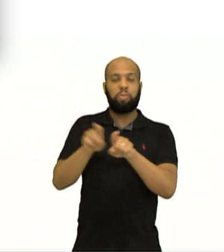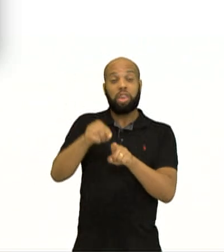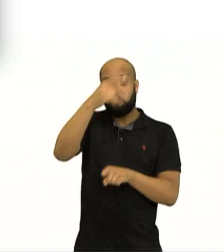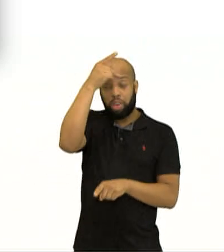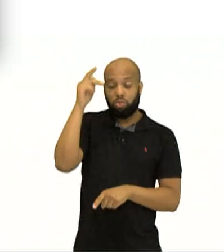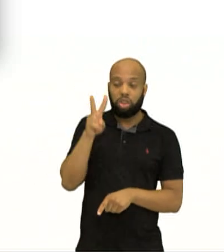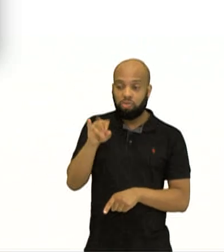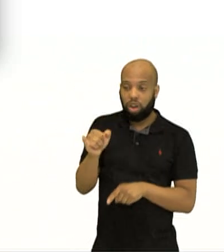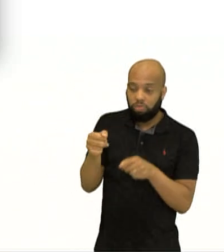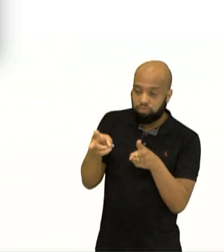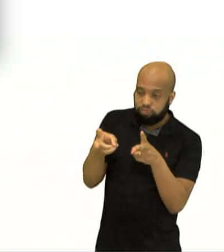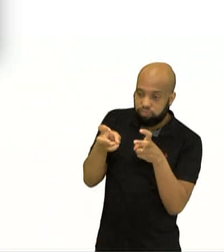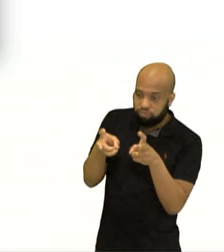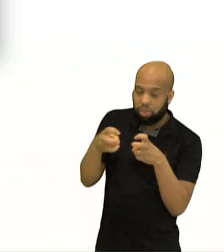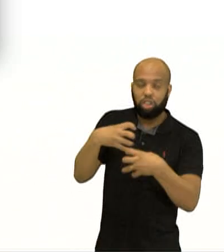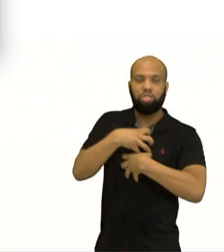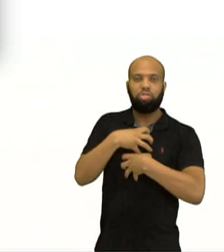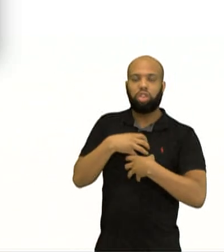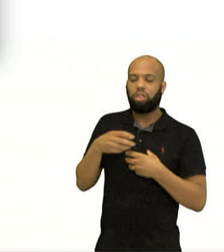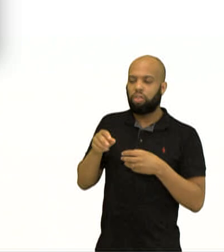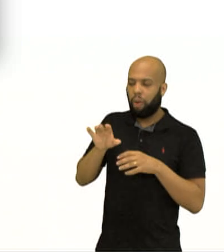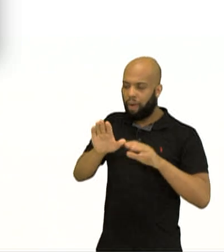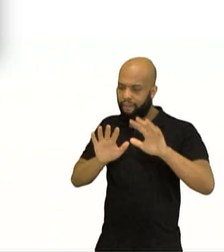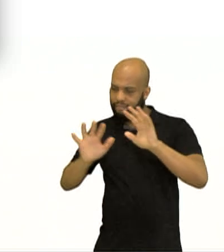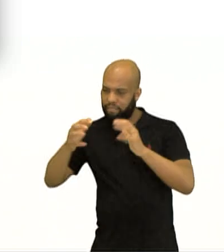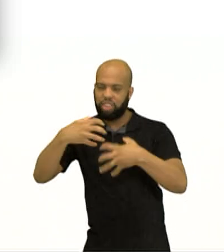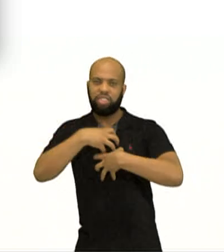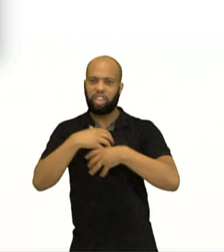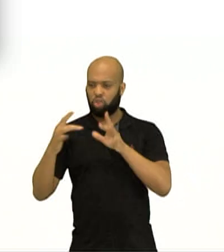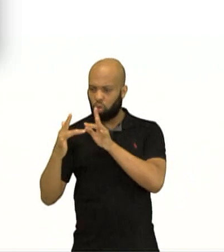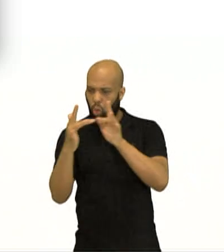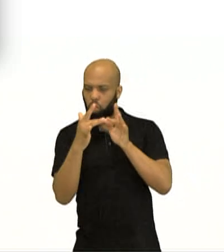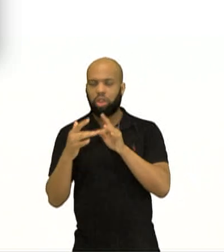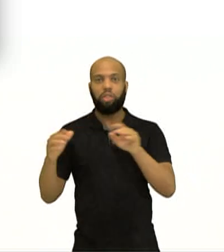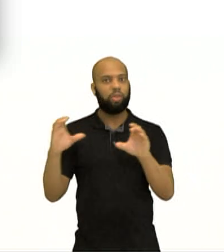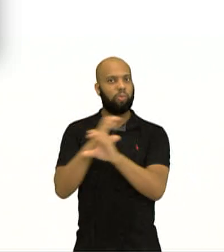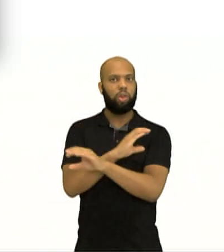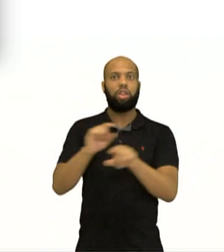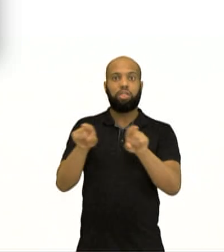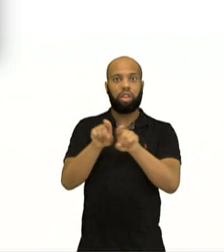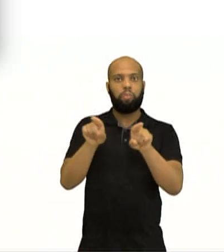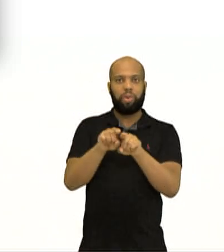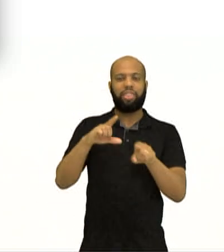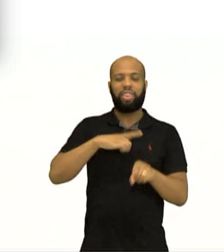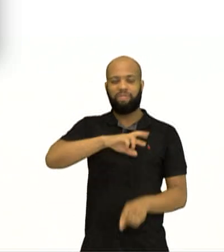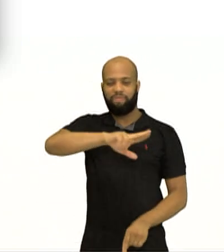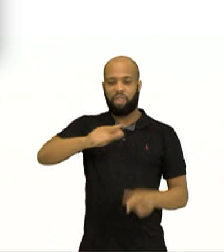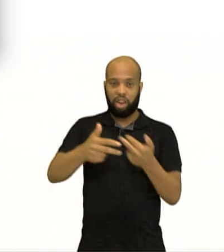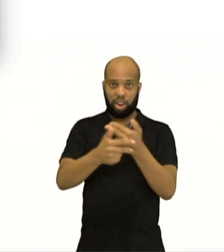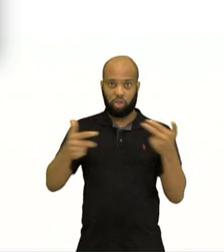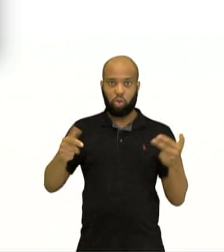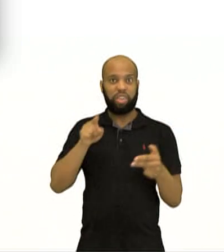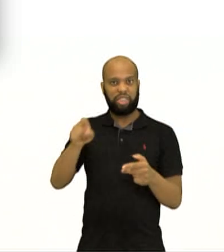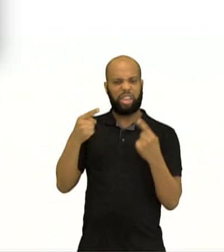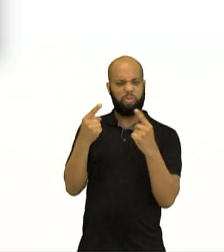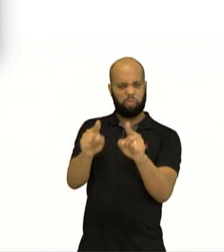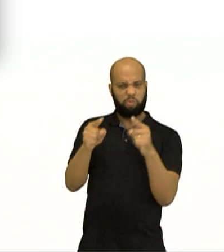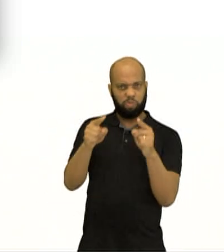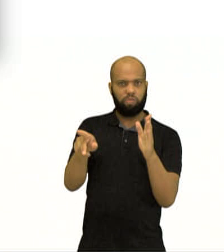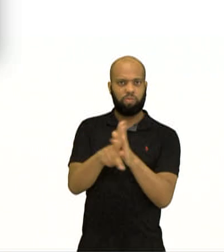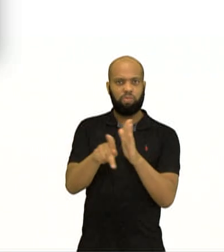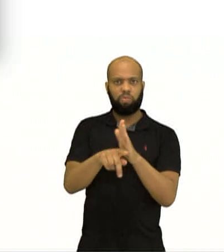observador em uma experiência sensorial completa, questionando, entre outros temas, a ditadura militar no